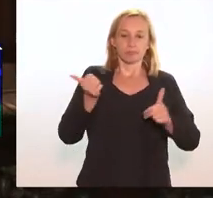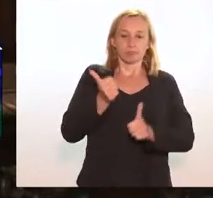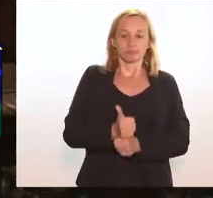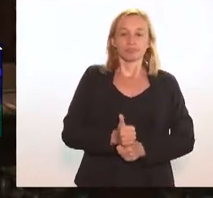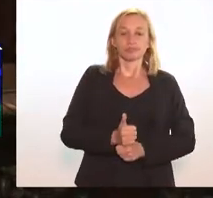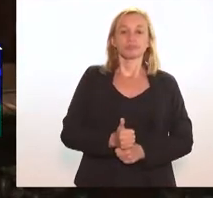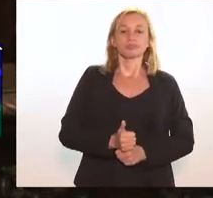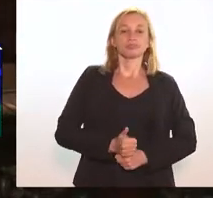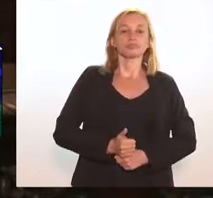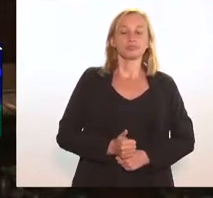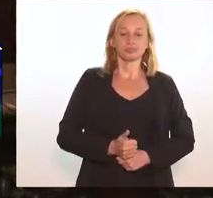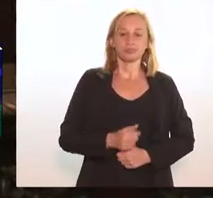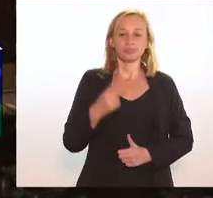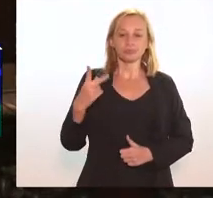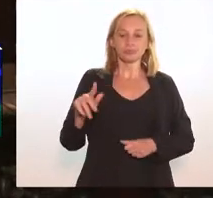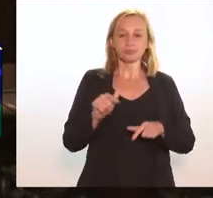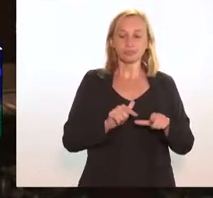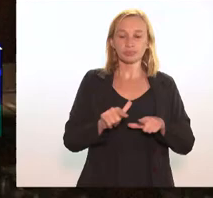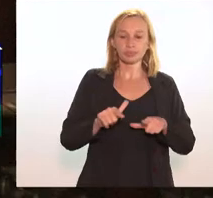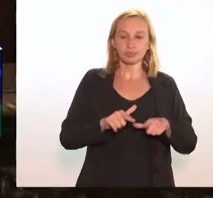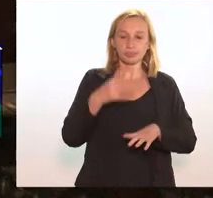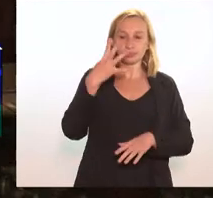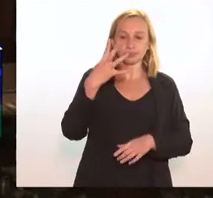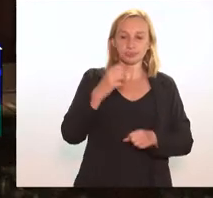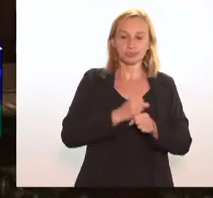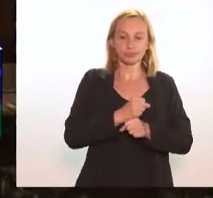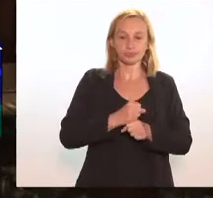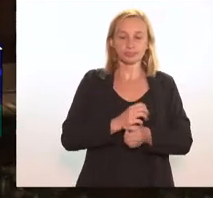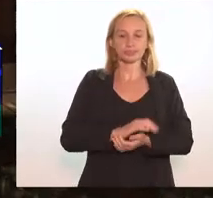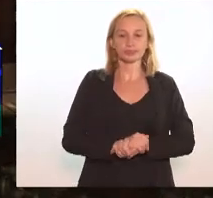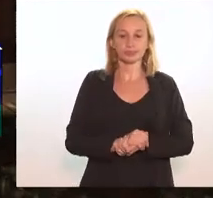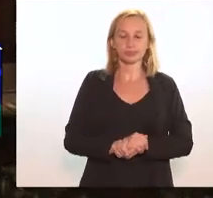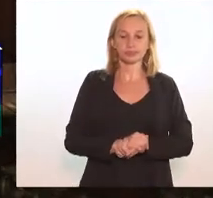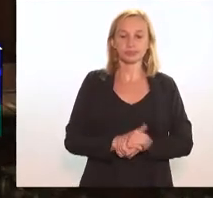formalmente, os seus mandatos de 4 anos, quadriênio